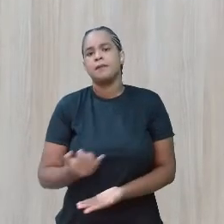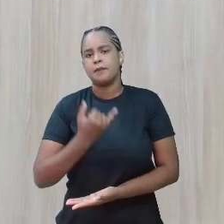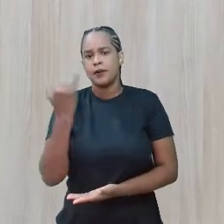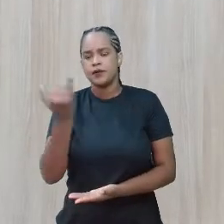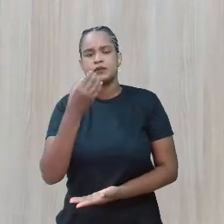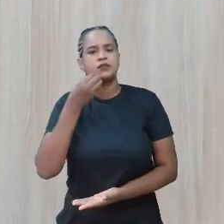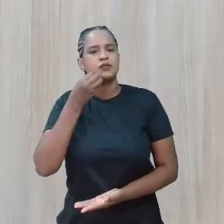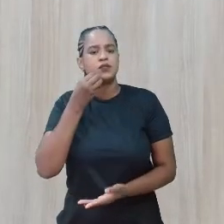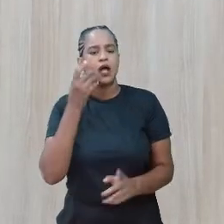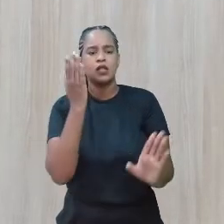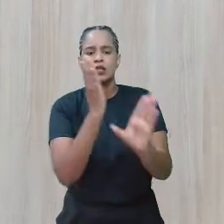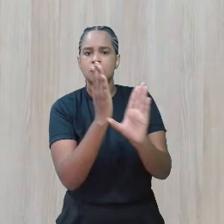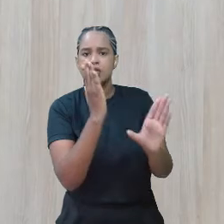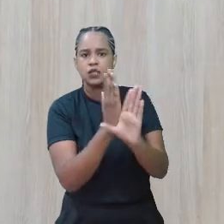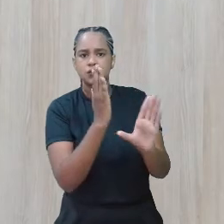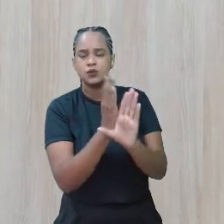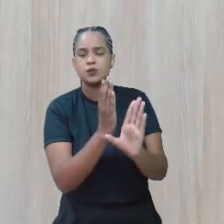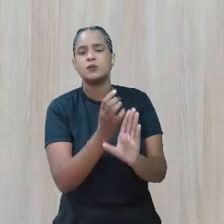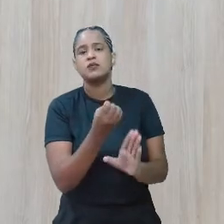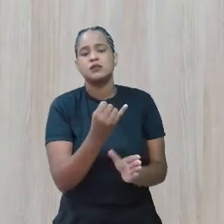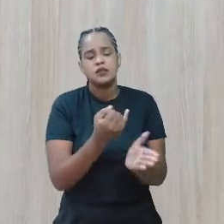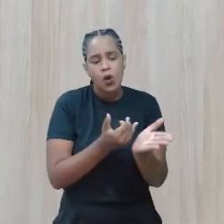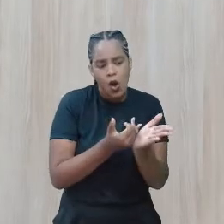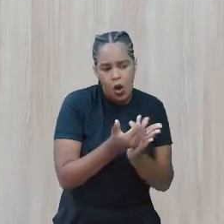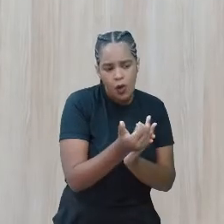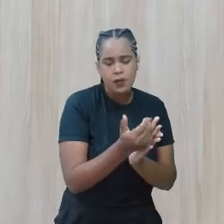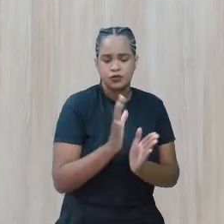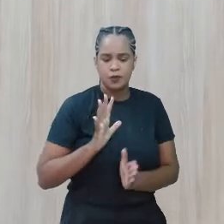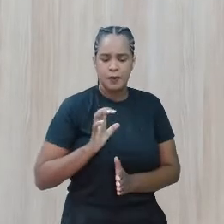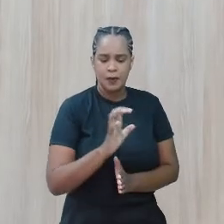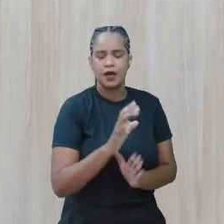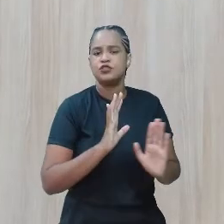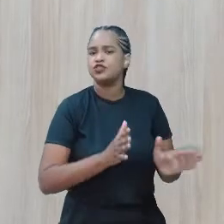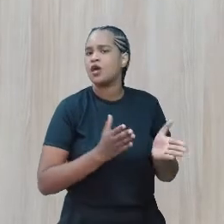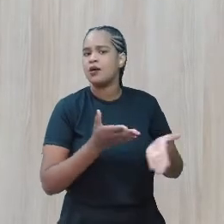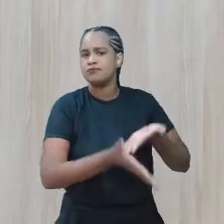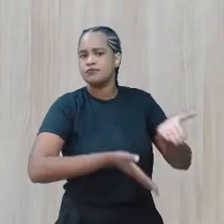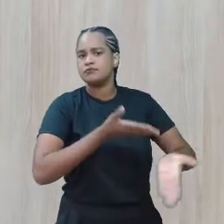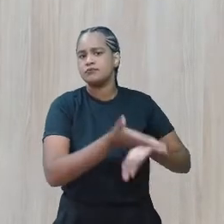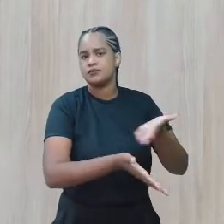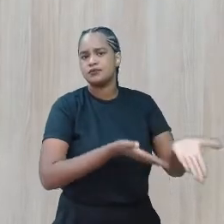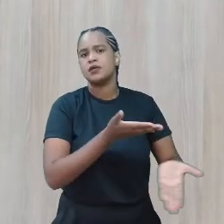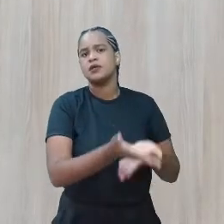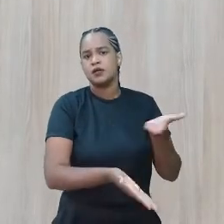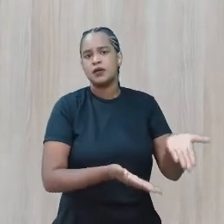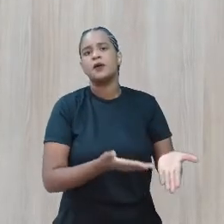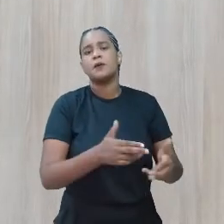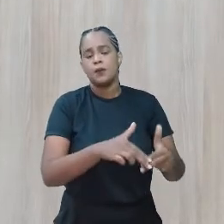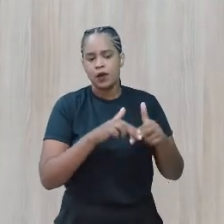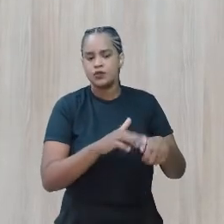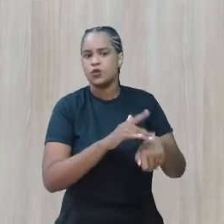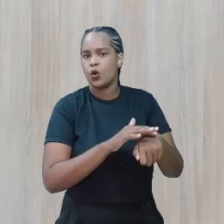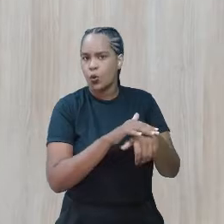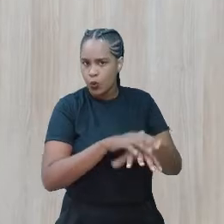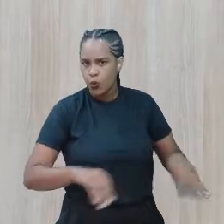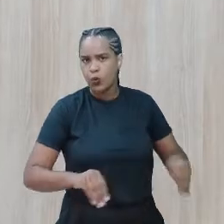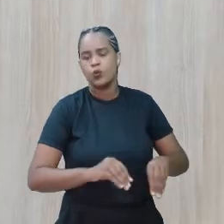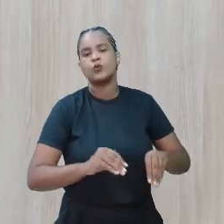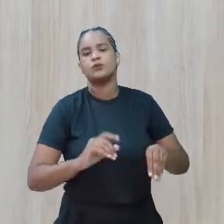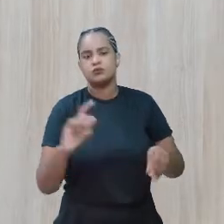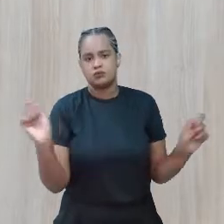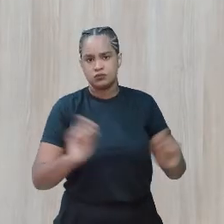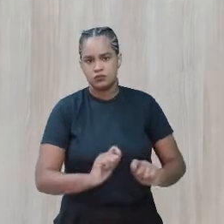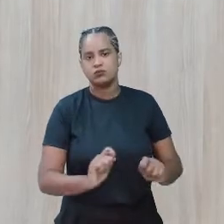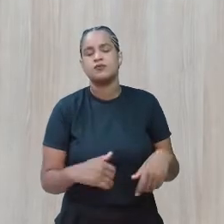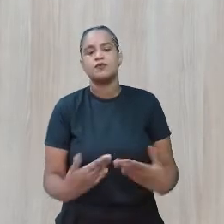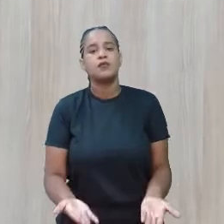se for o caso, no início, porque se for tratado no início, essa doença tem cura. Então, esse é o meu apelo